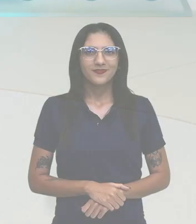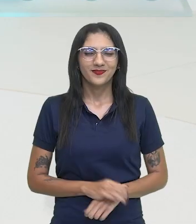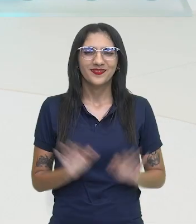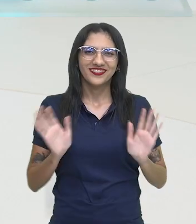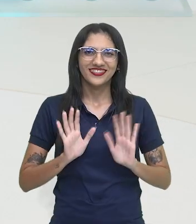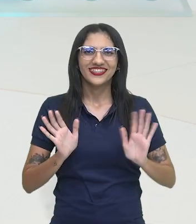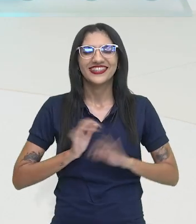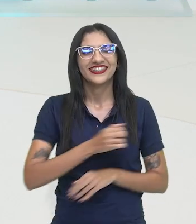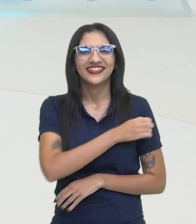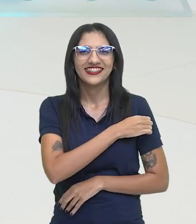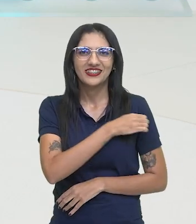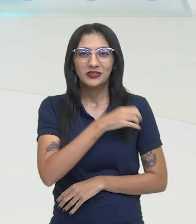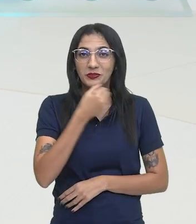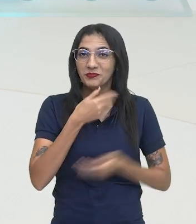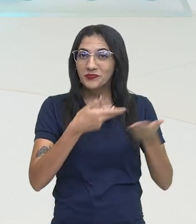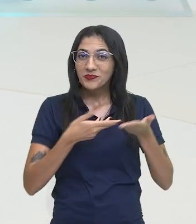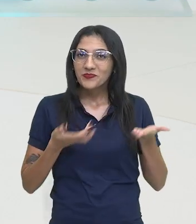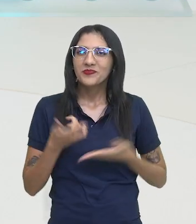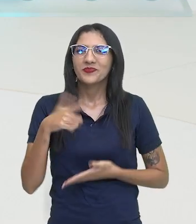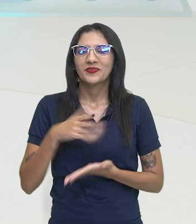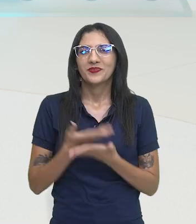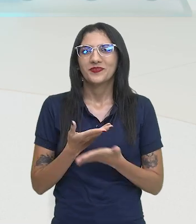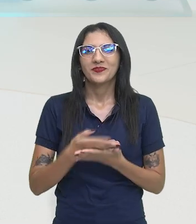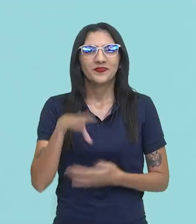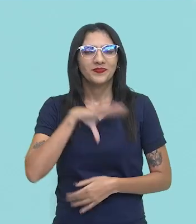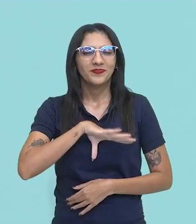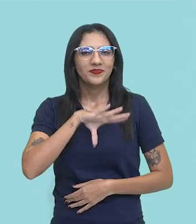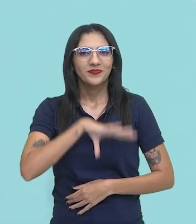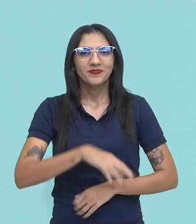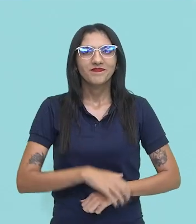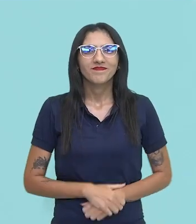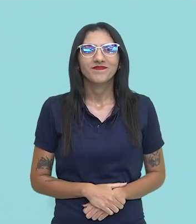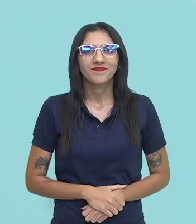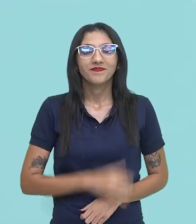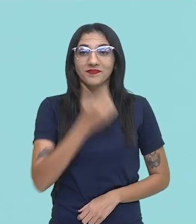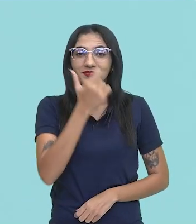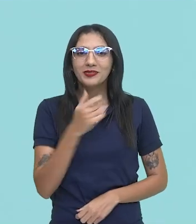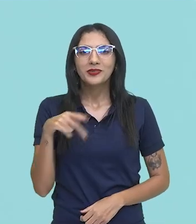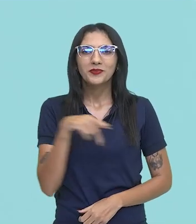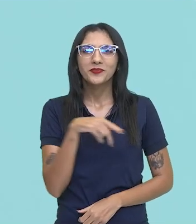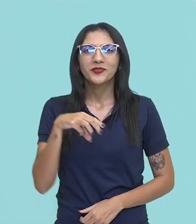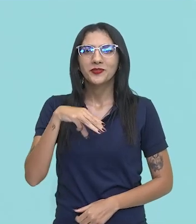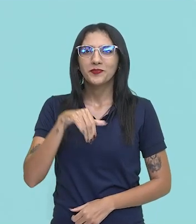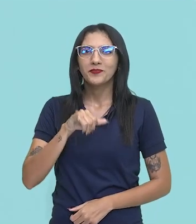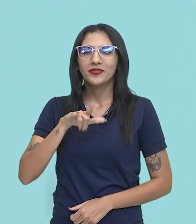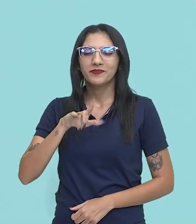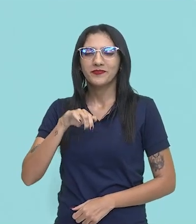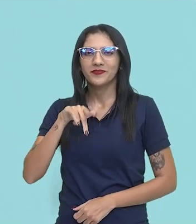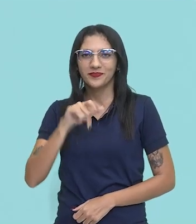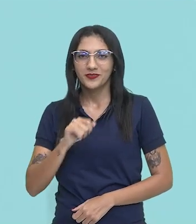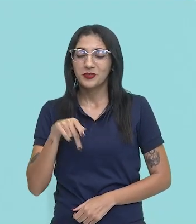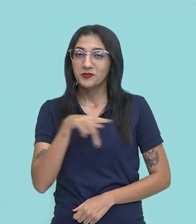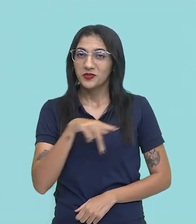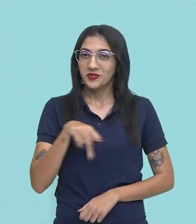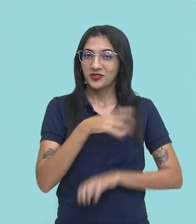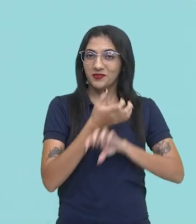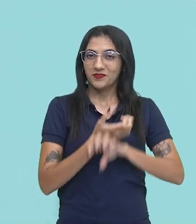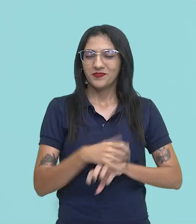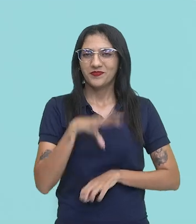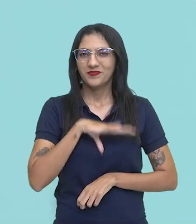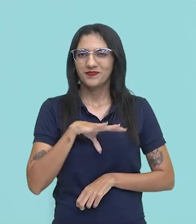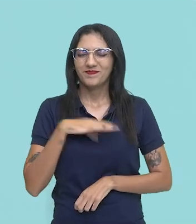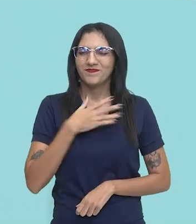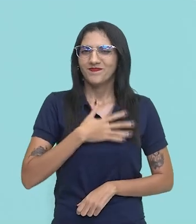alunos! Sejam bem-vindos a mais uma aula de língua portuguesa. Eu sou Milena Maranhos, professora de língua portuguesa, e é um prazer